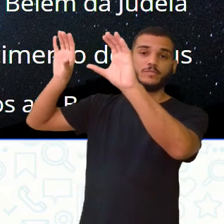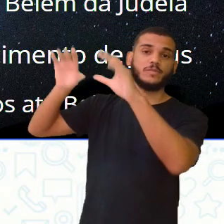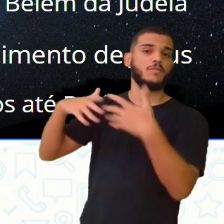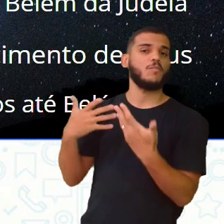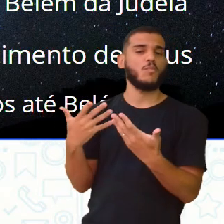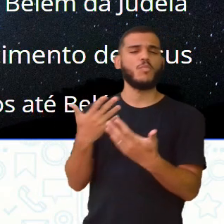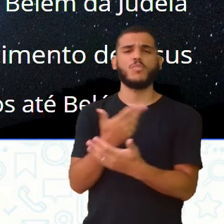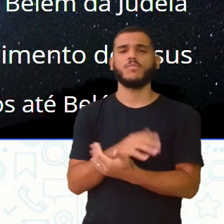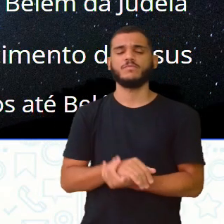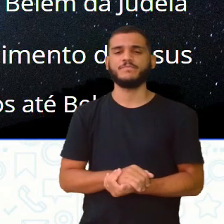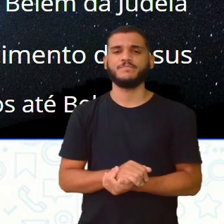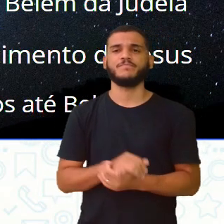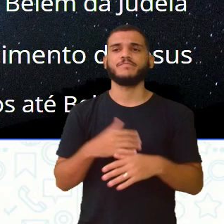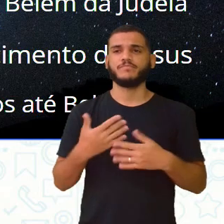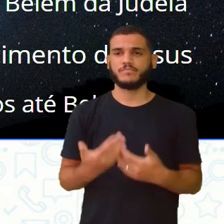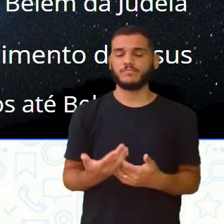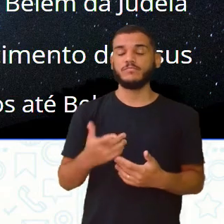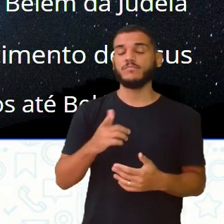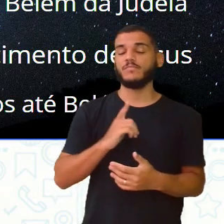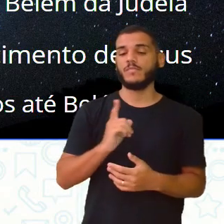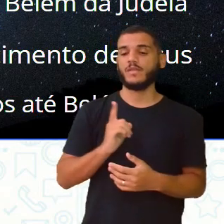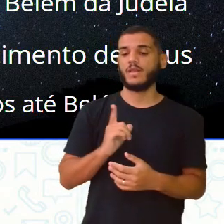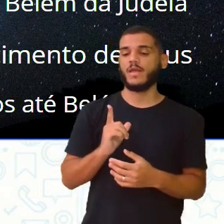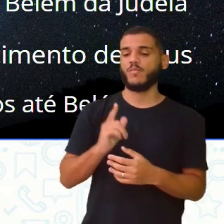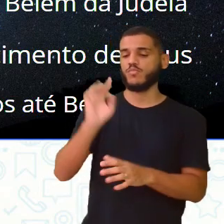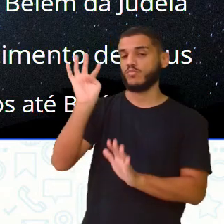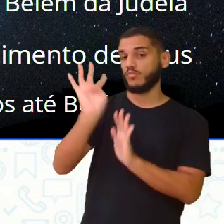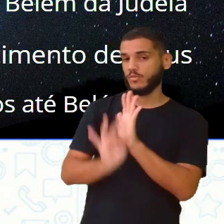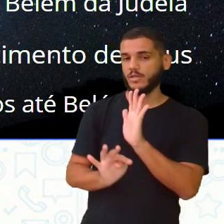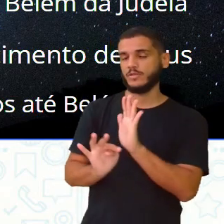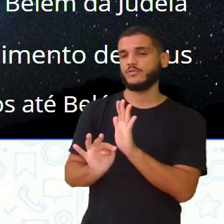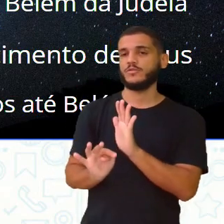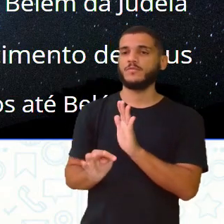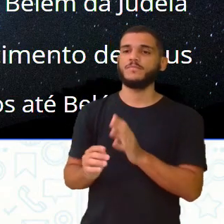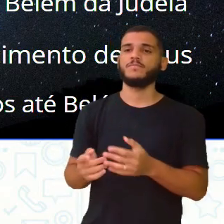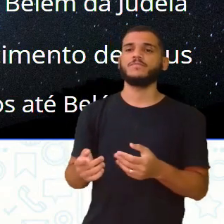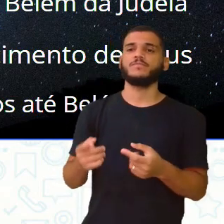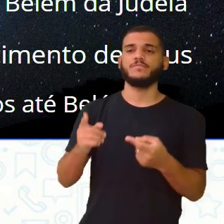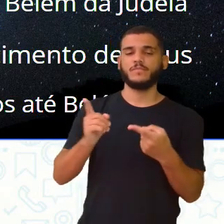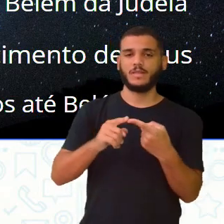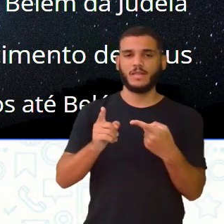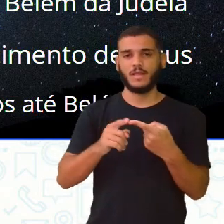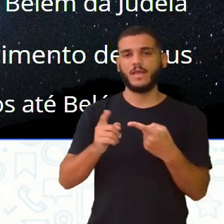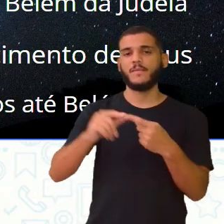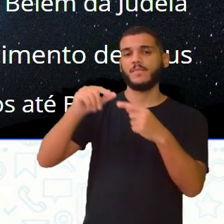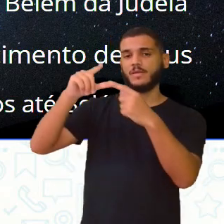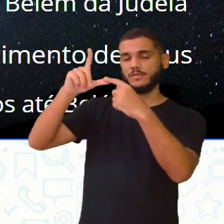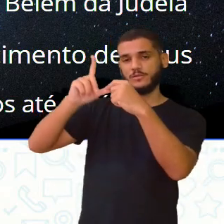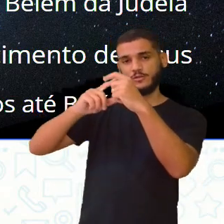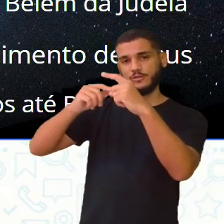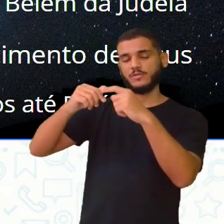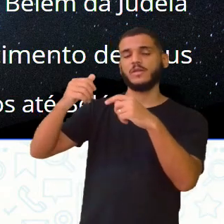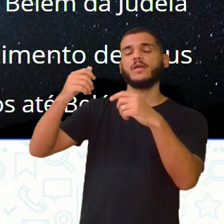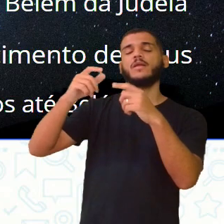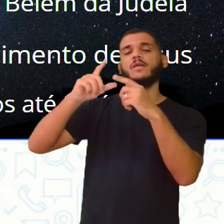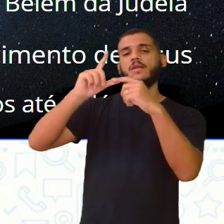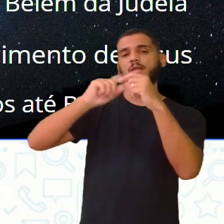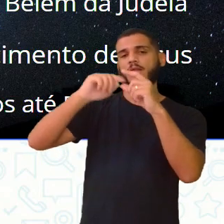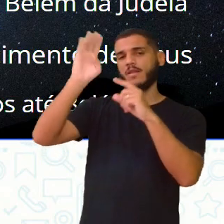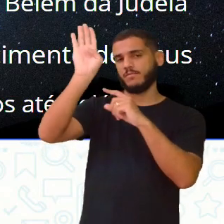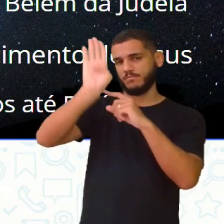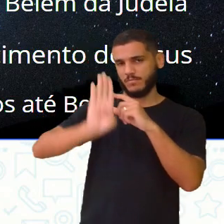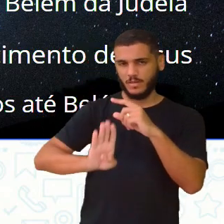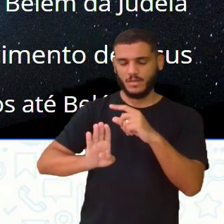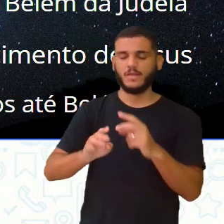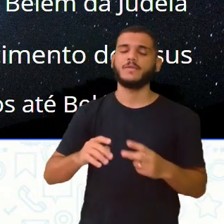de Jesus? Então, dentro do texto, nós percebemos aí, não é? Estrela de Belém, porque aparece em Belém da